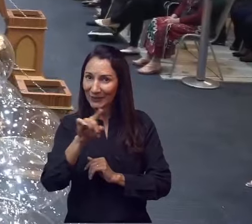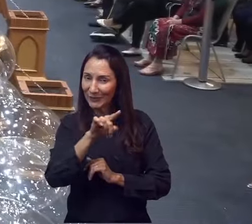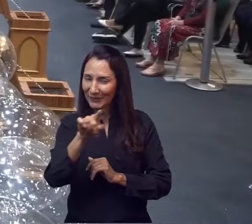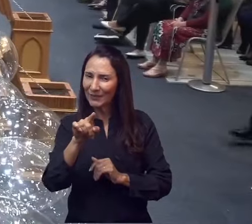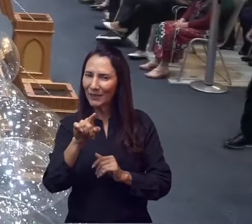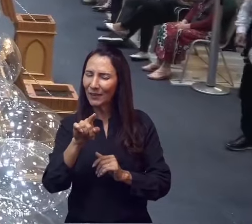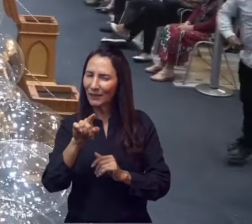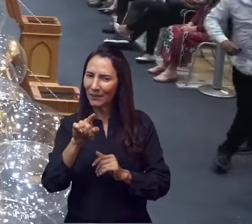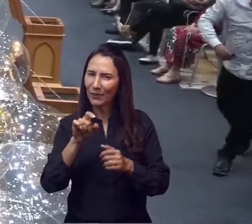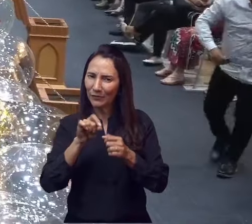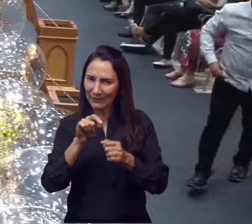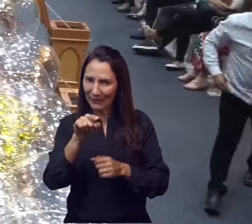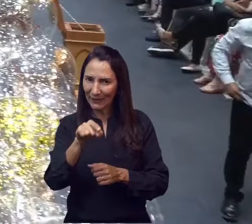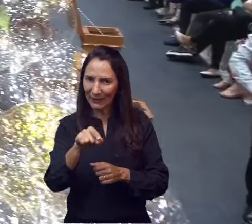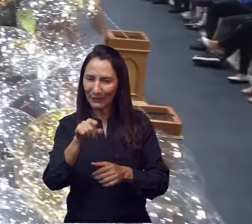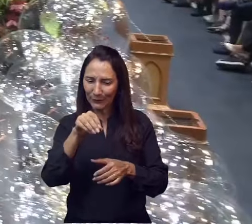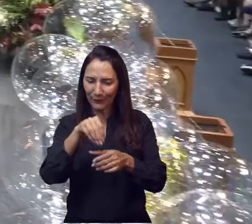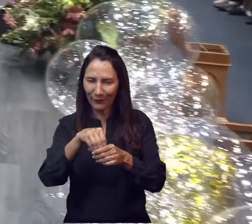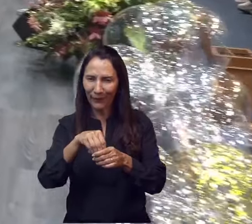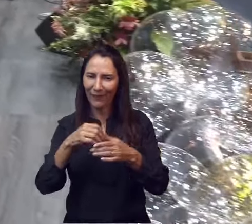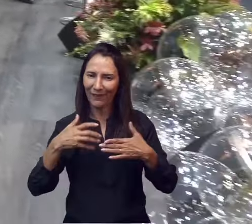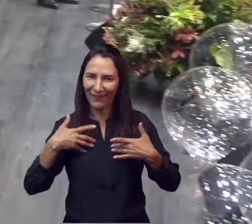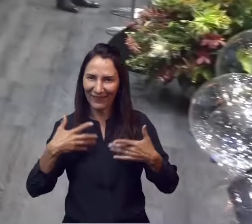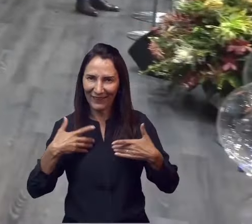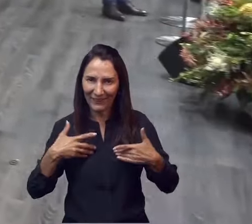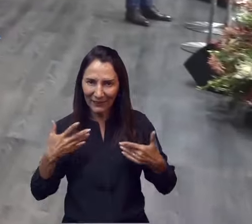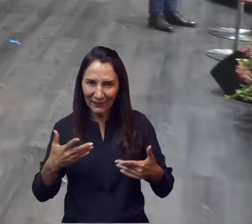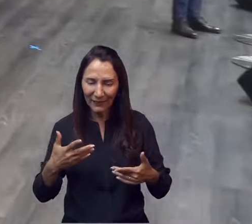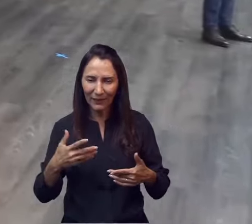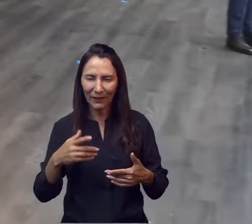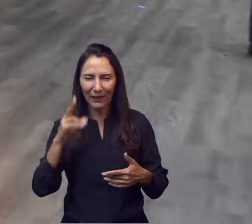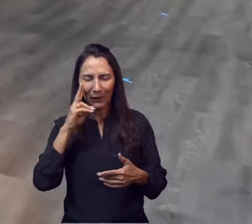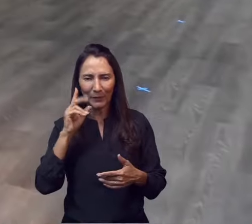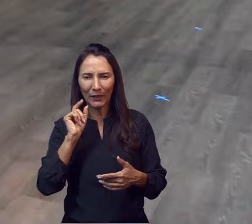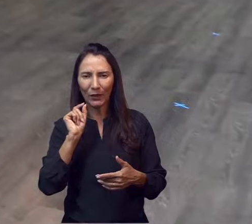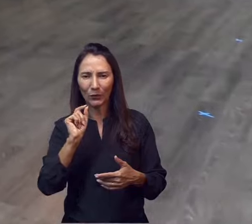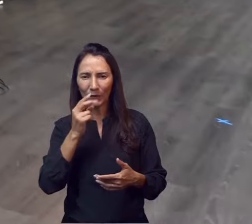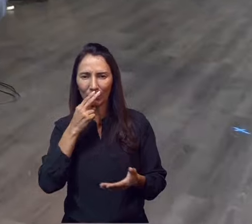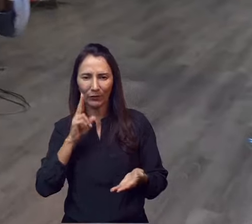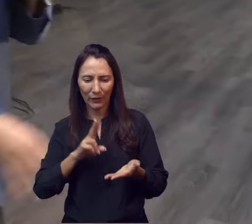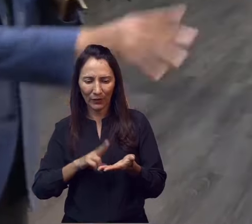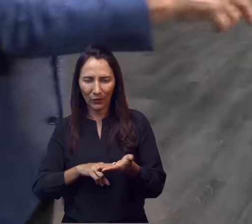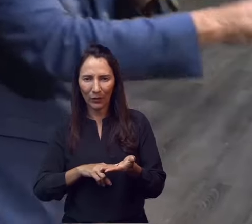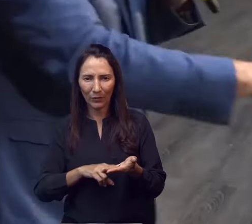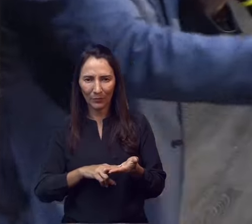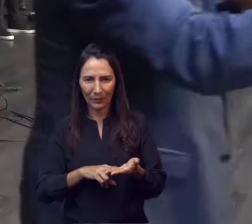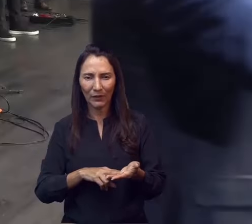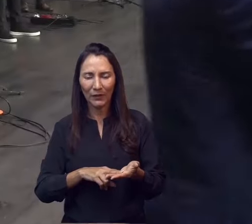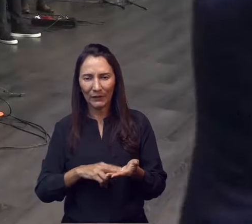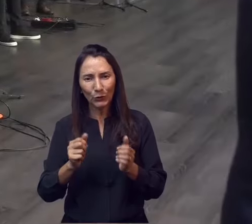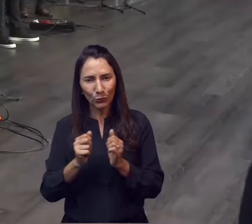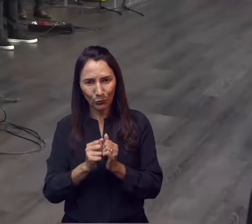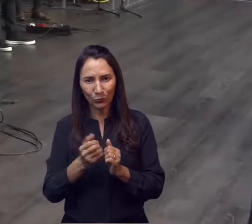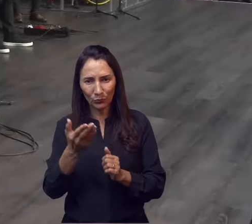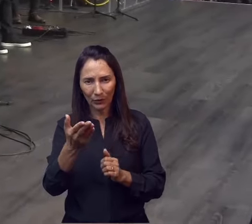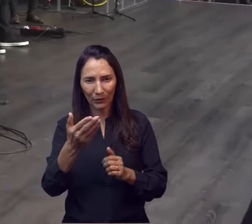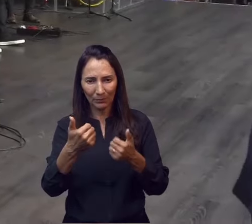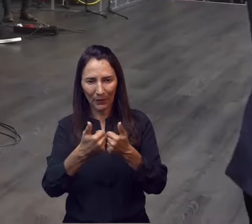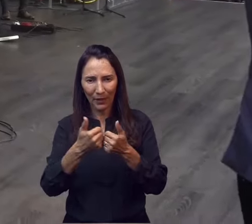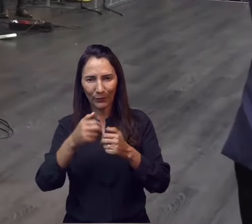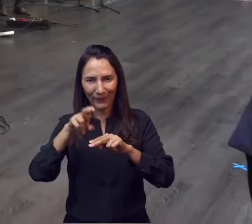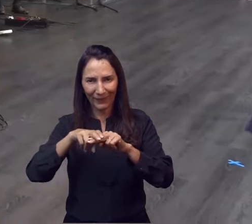com alegria mais uma vez Lembrando que os envelopes estão aí se você não recebeu envelope se não tem aí levanta a mão que alguém chega